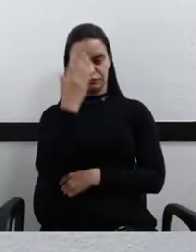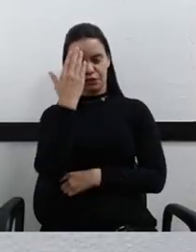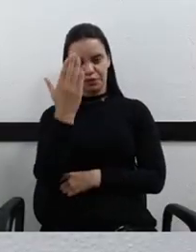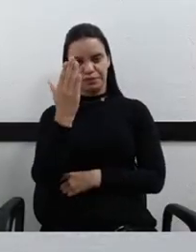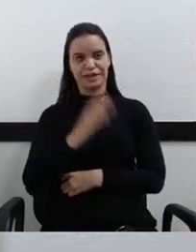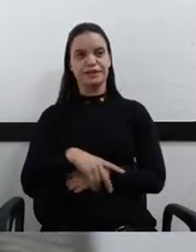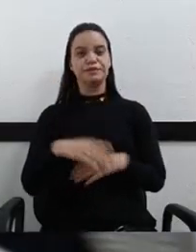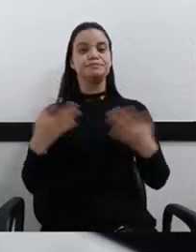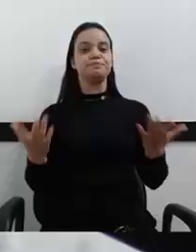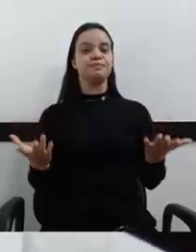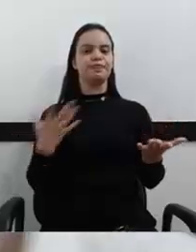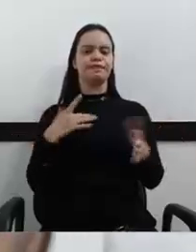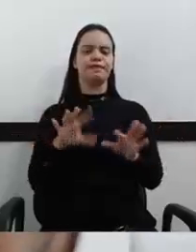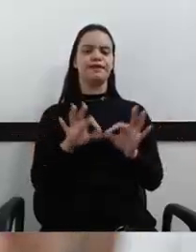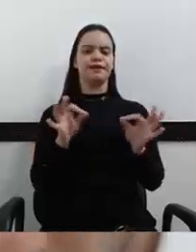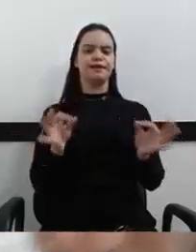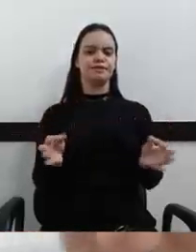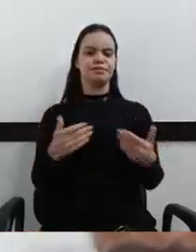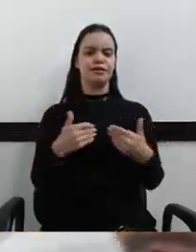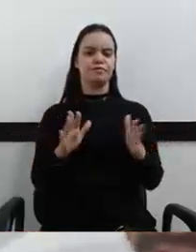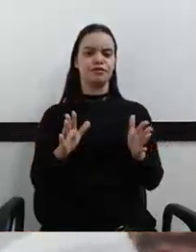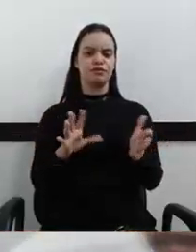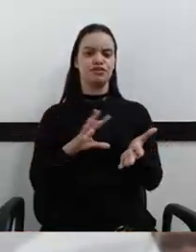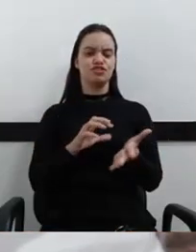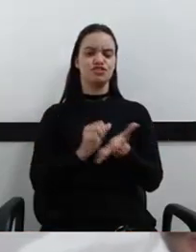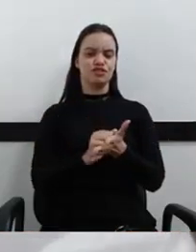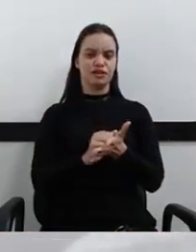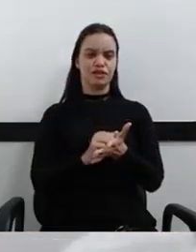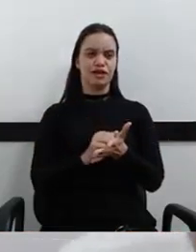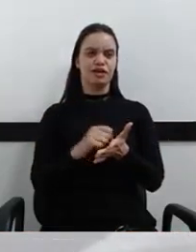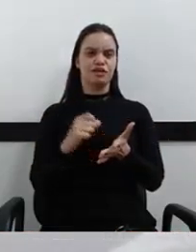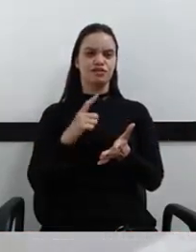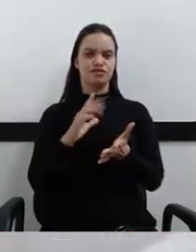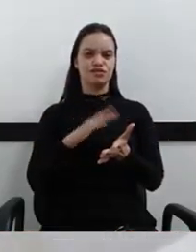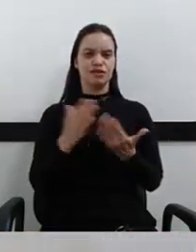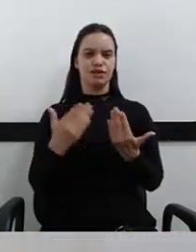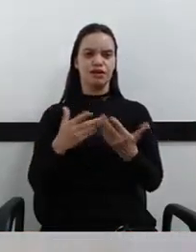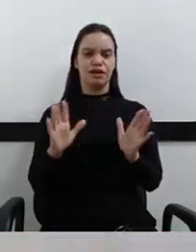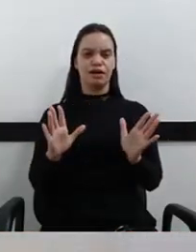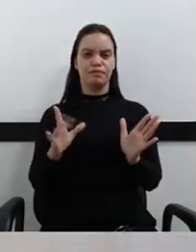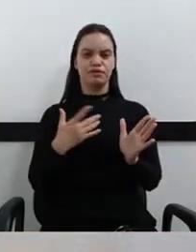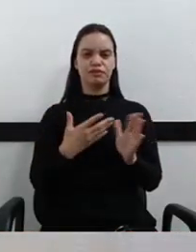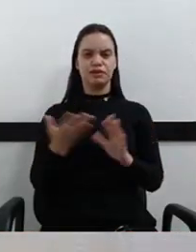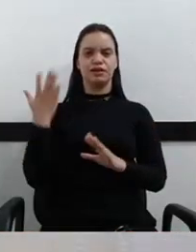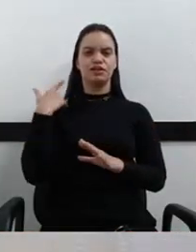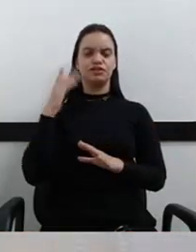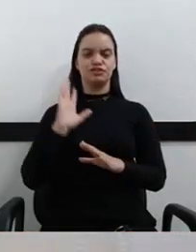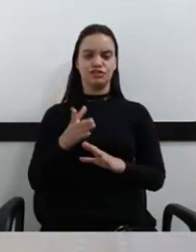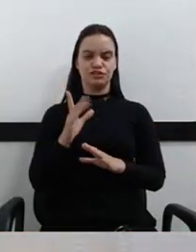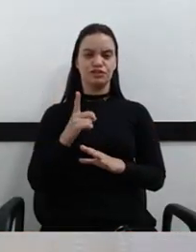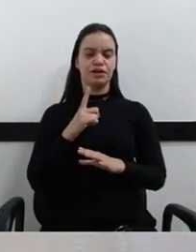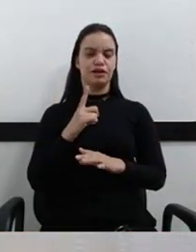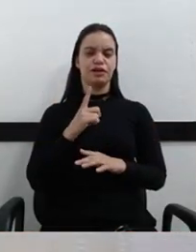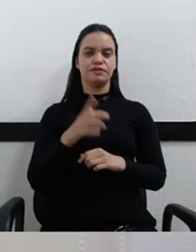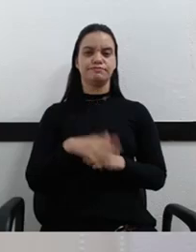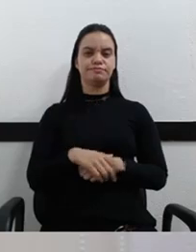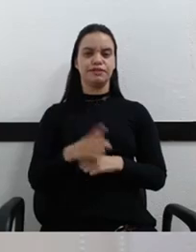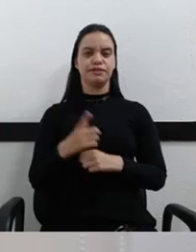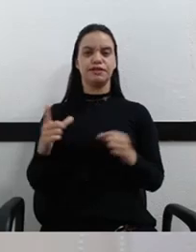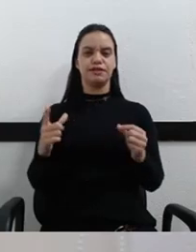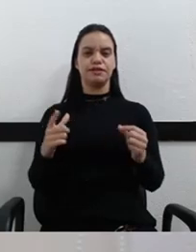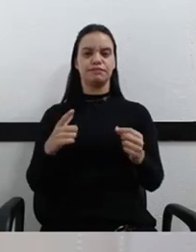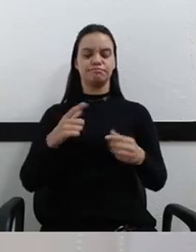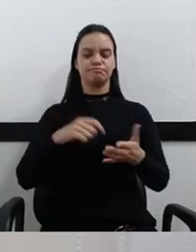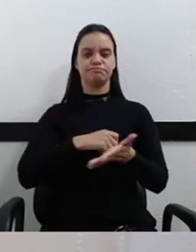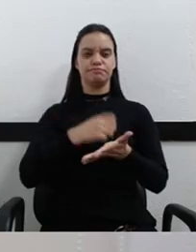Excelência. A questão é simples, é abertura de inscrições, foi aberta anteriormente e não tiveram